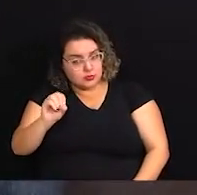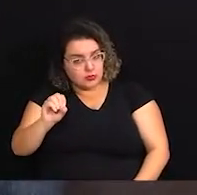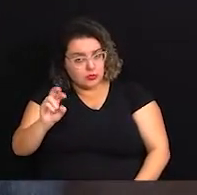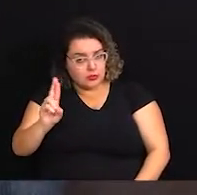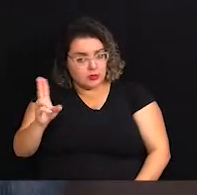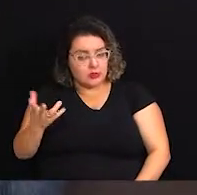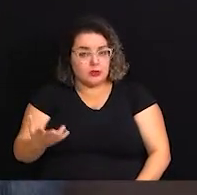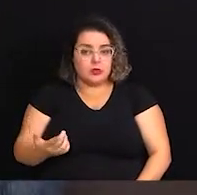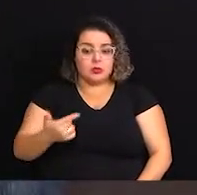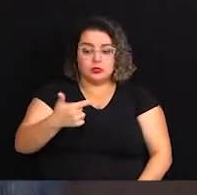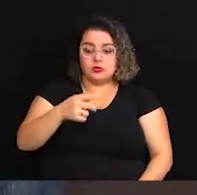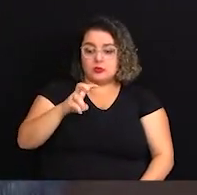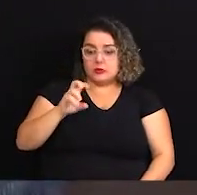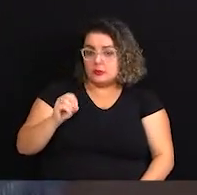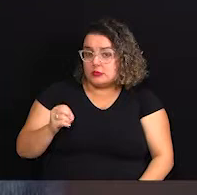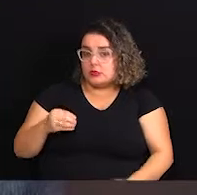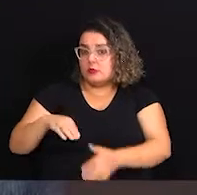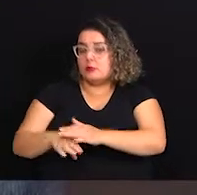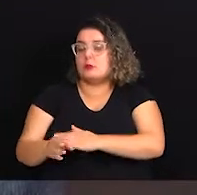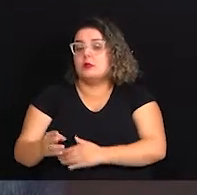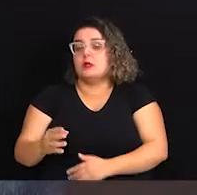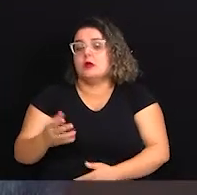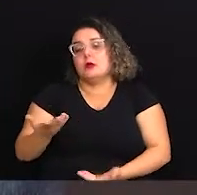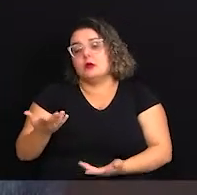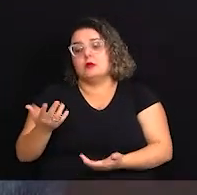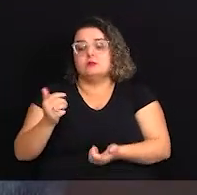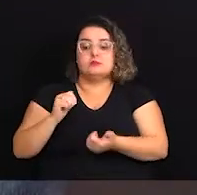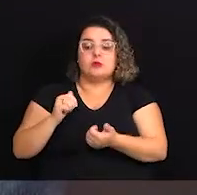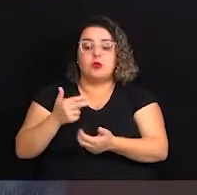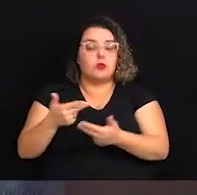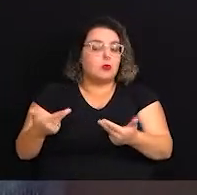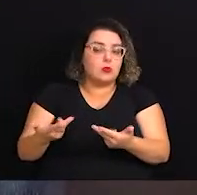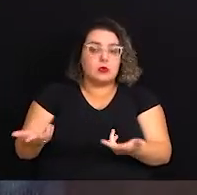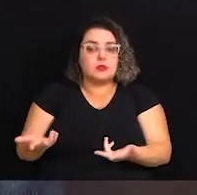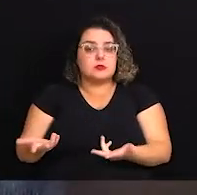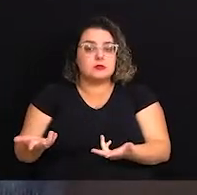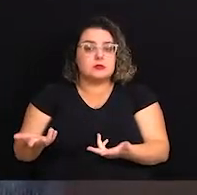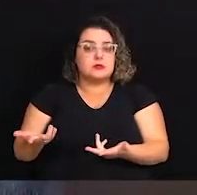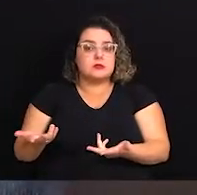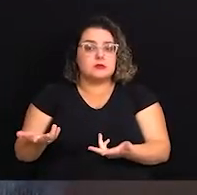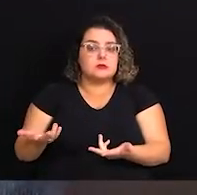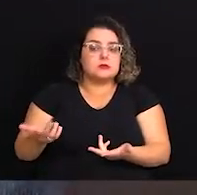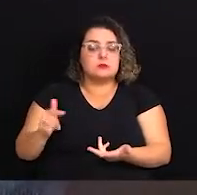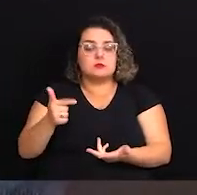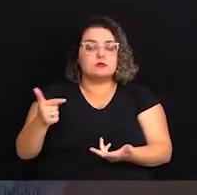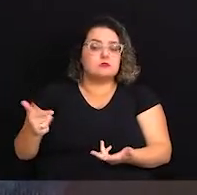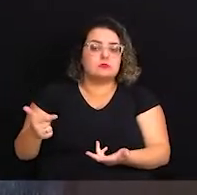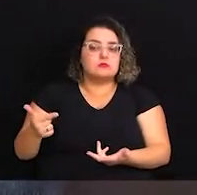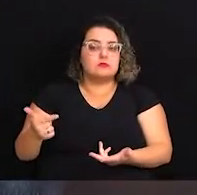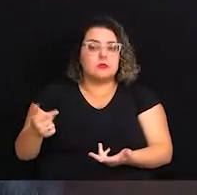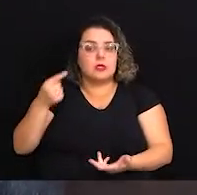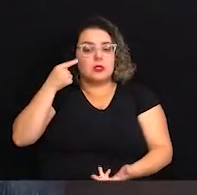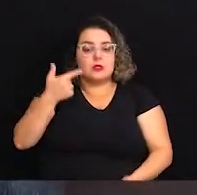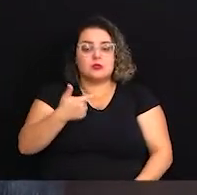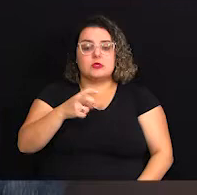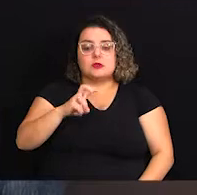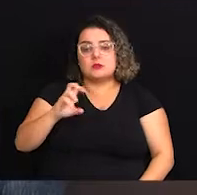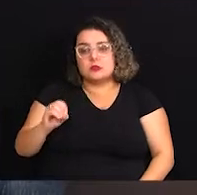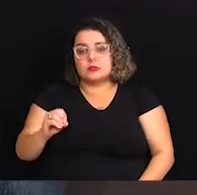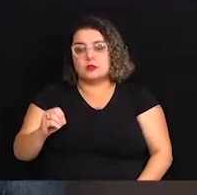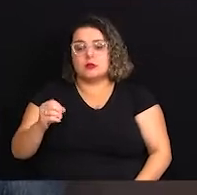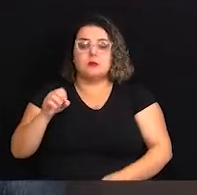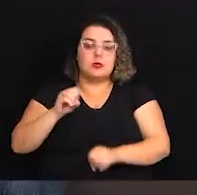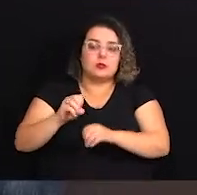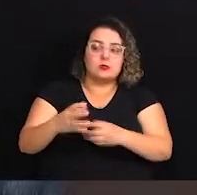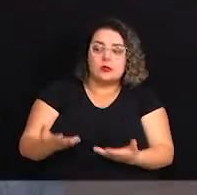Eu guardo R$250 para imprevisto, R$250 para educação, R$250 para lazer, sobra os 10%, R$126